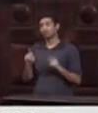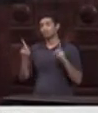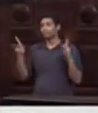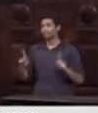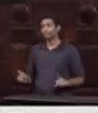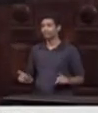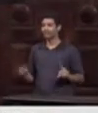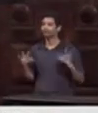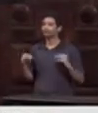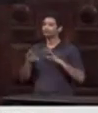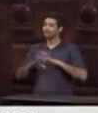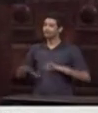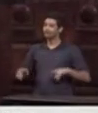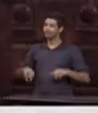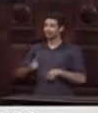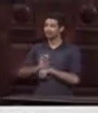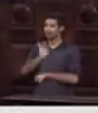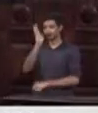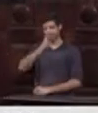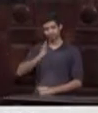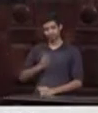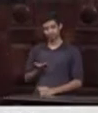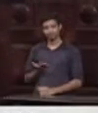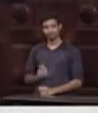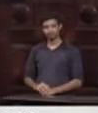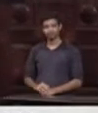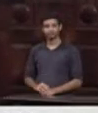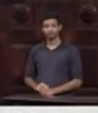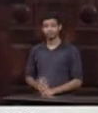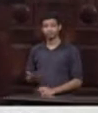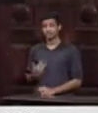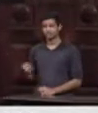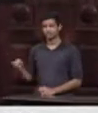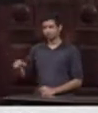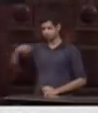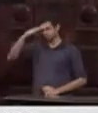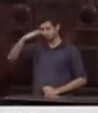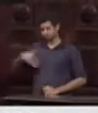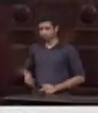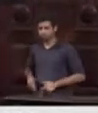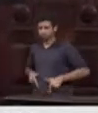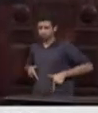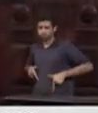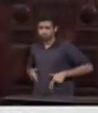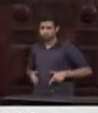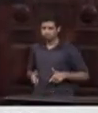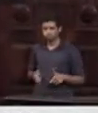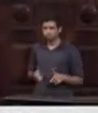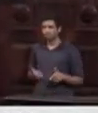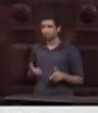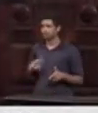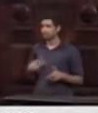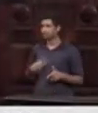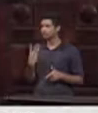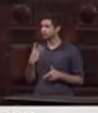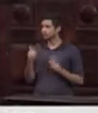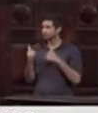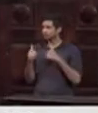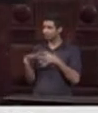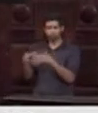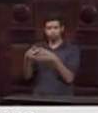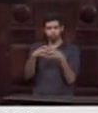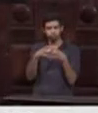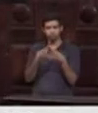tranquilidade dentro do Estado brasileiro. Agora, quando as Forças Armadas vão para a rua, tivemos 3 operações de